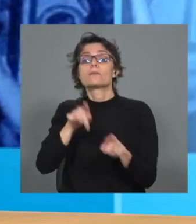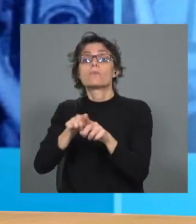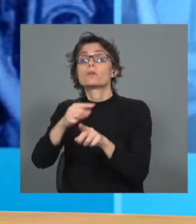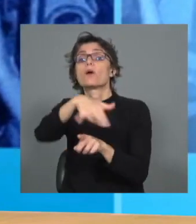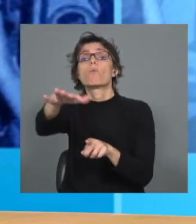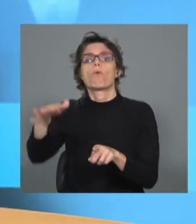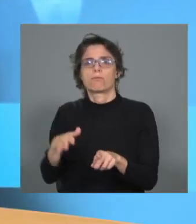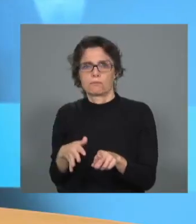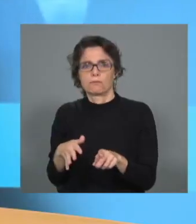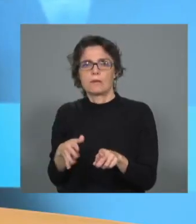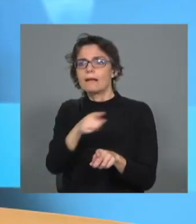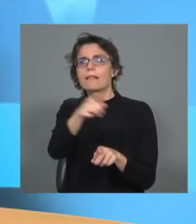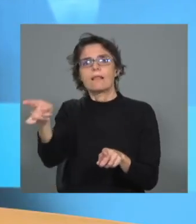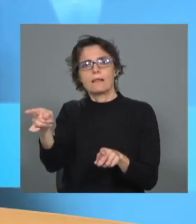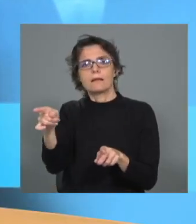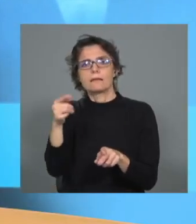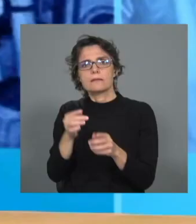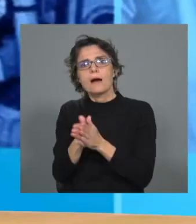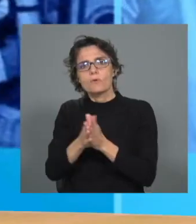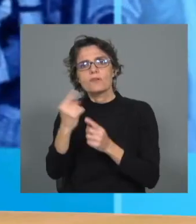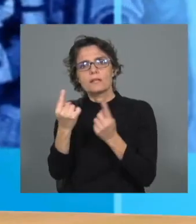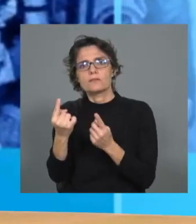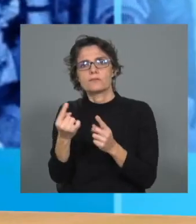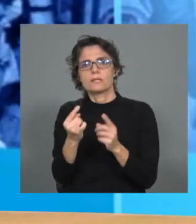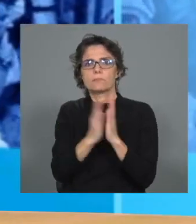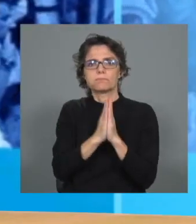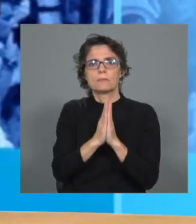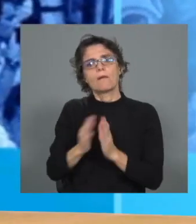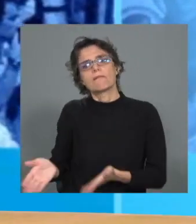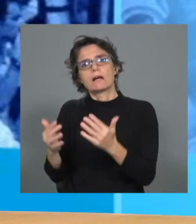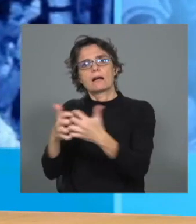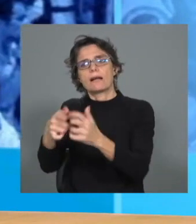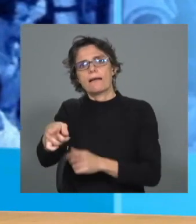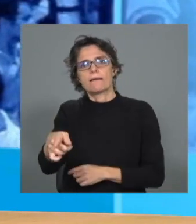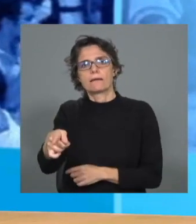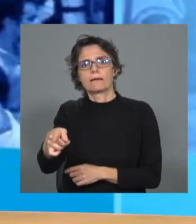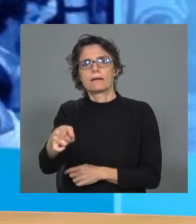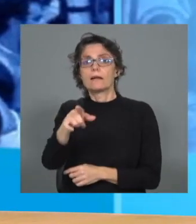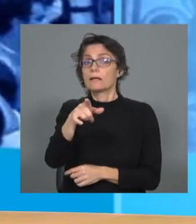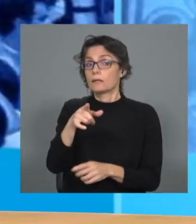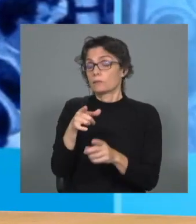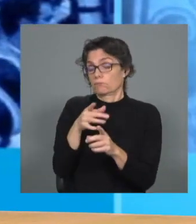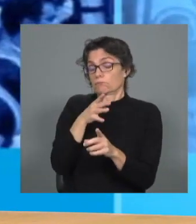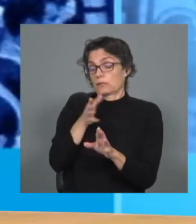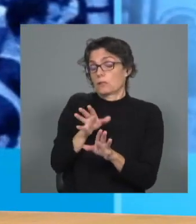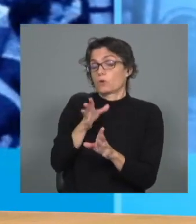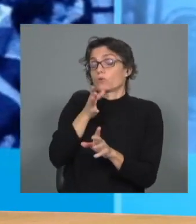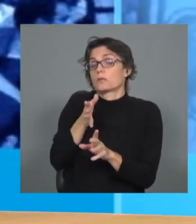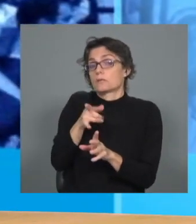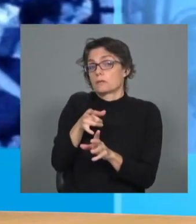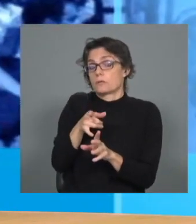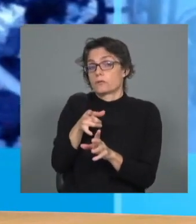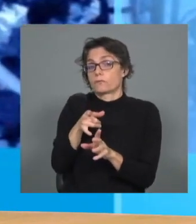promover guerras. E, portanto, percebeu-se que aqui houve esta preocupação. Eu não vou dizer que foi uma indireta, porque ela é